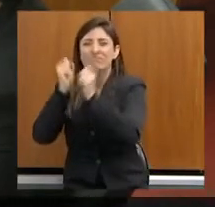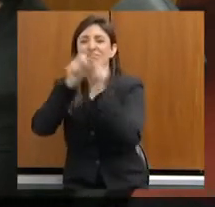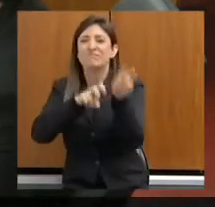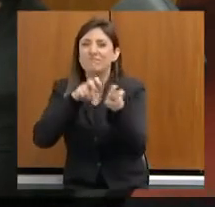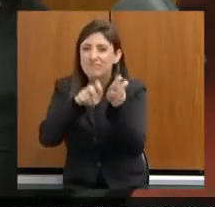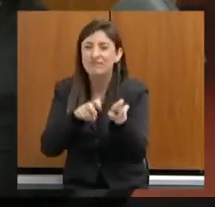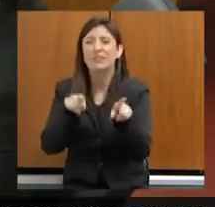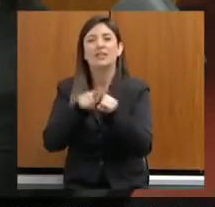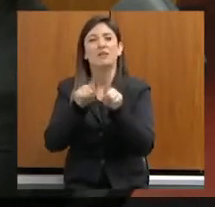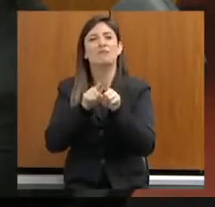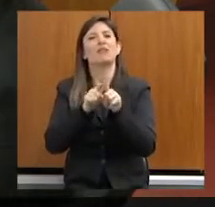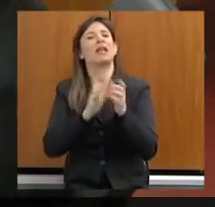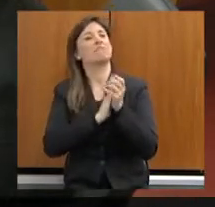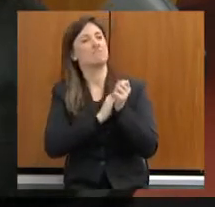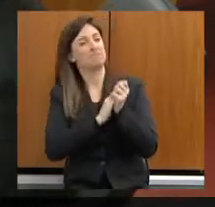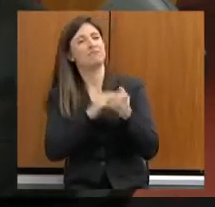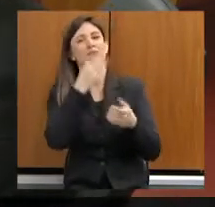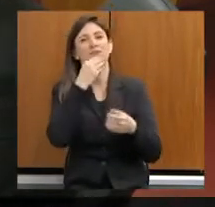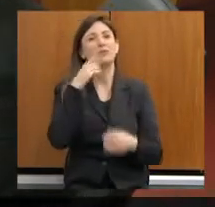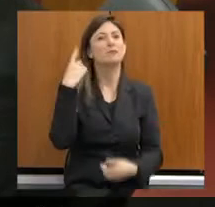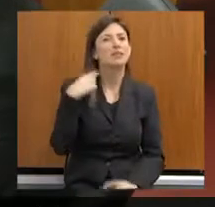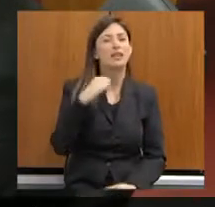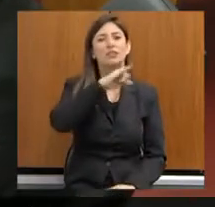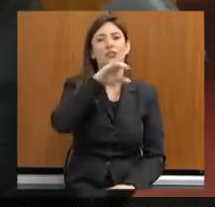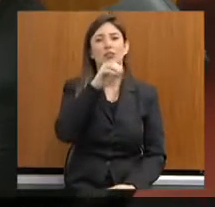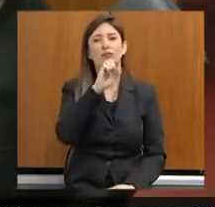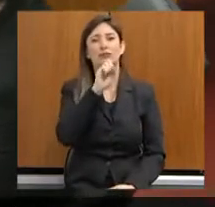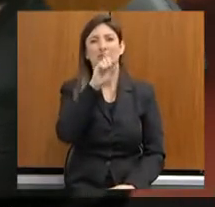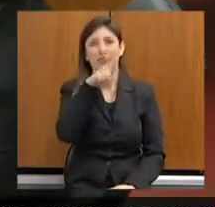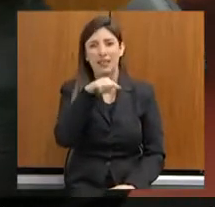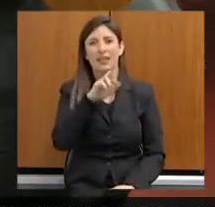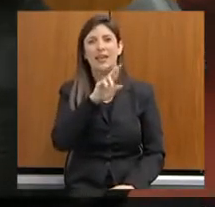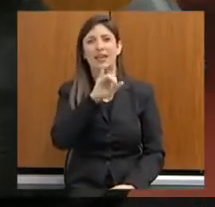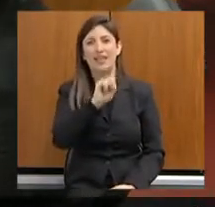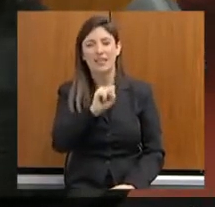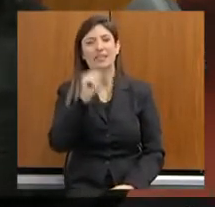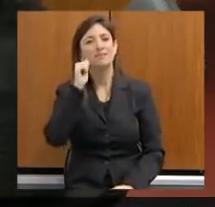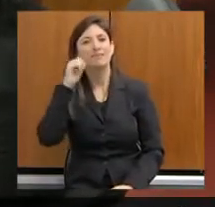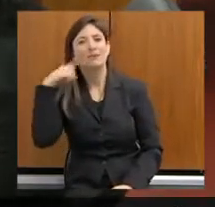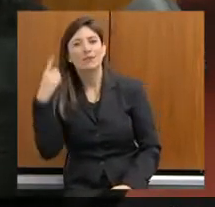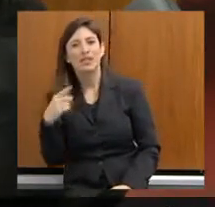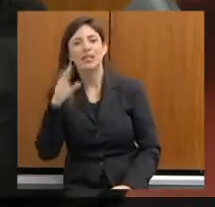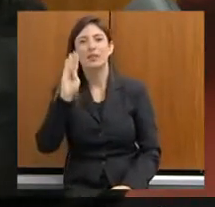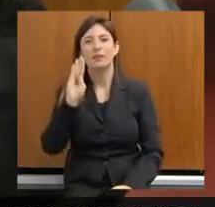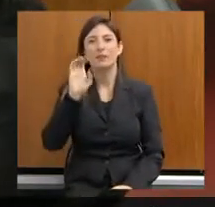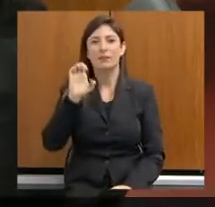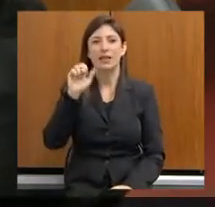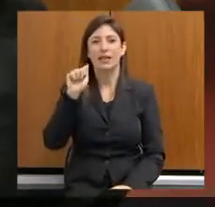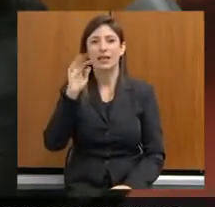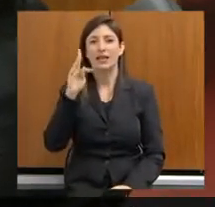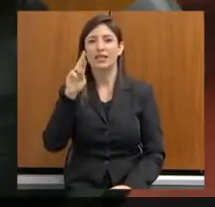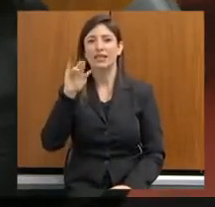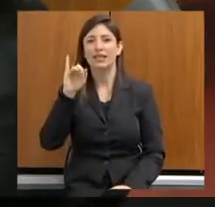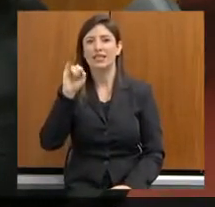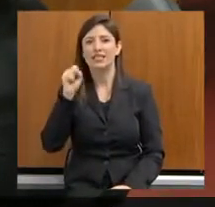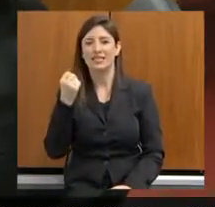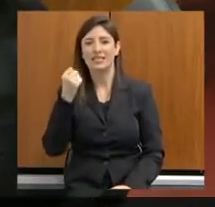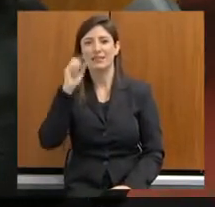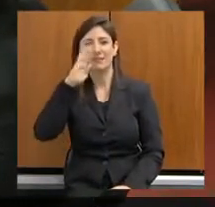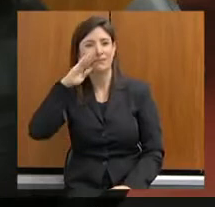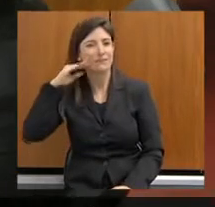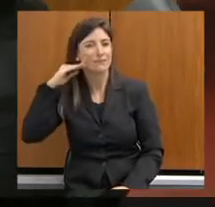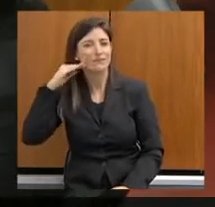aqui presente Deputado José Reis a deputado a Beatriz Cerqueira E aí a secretária